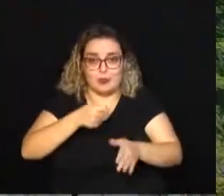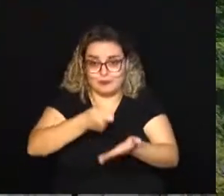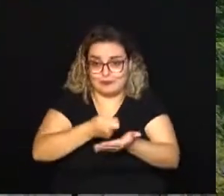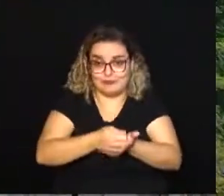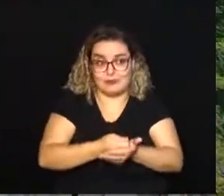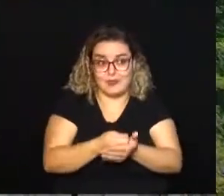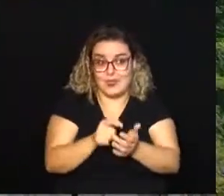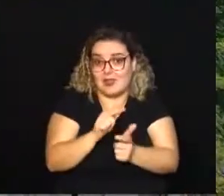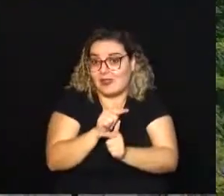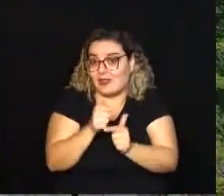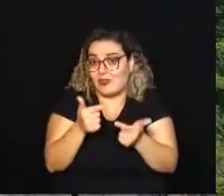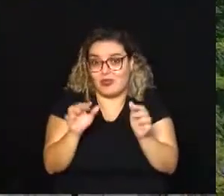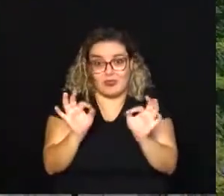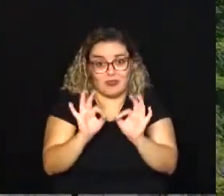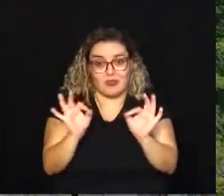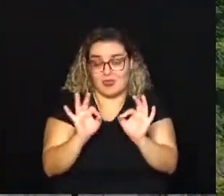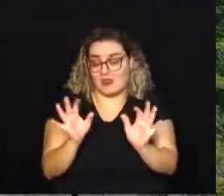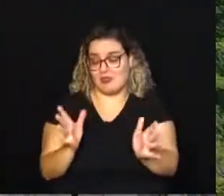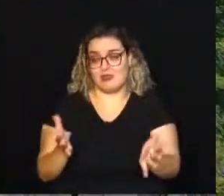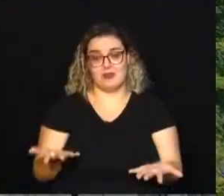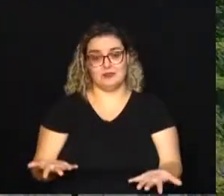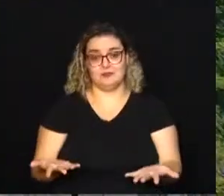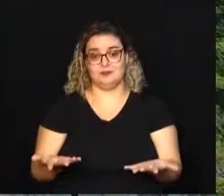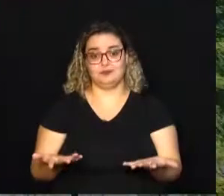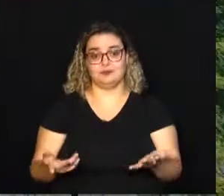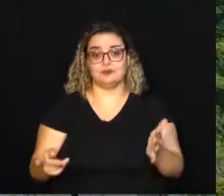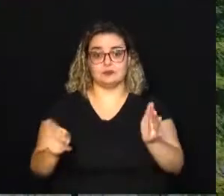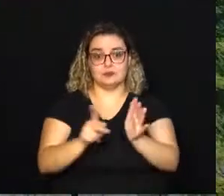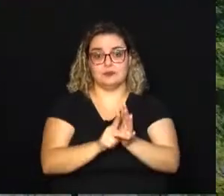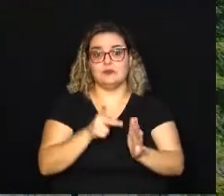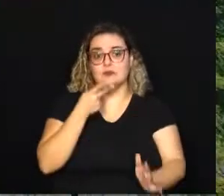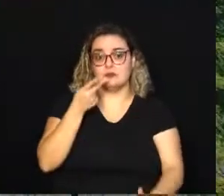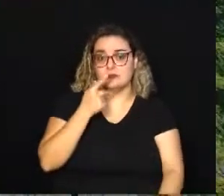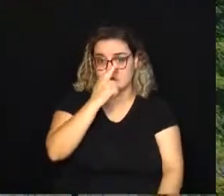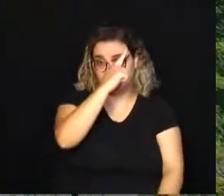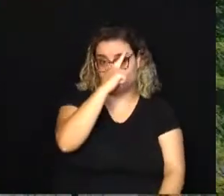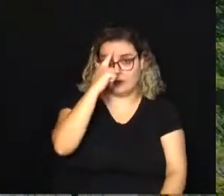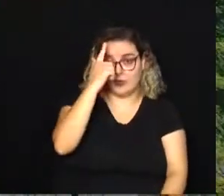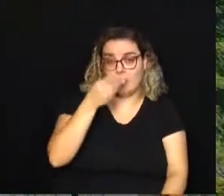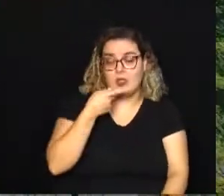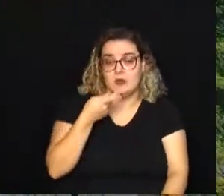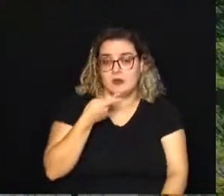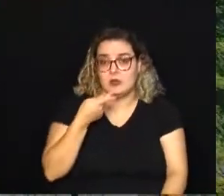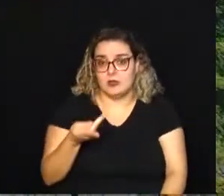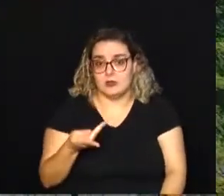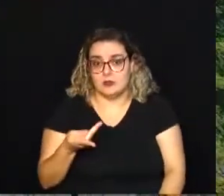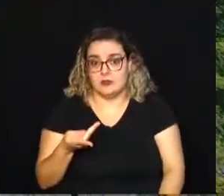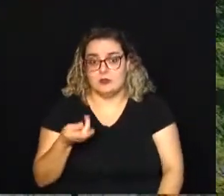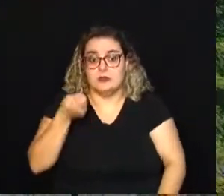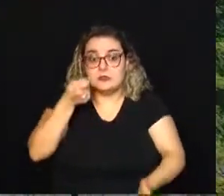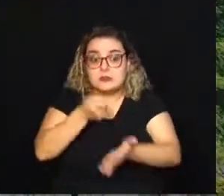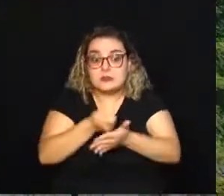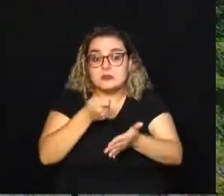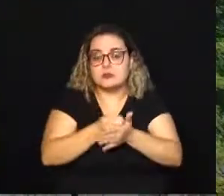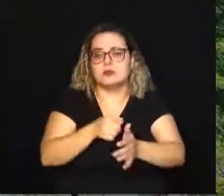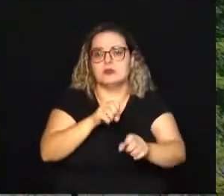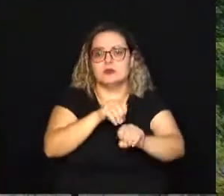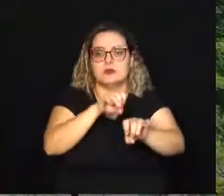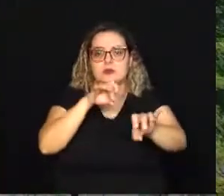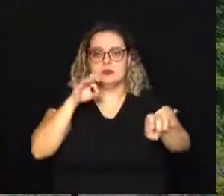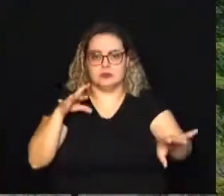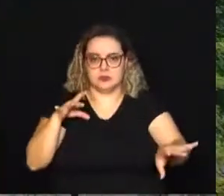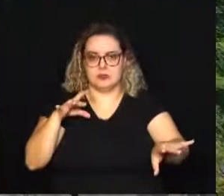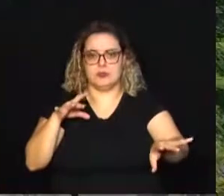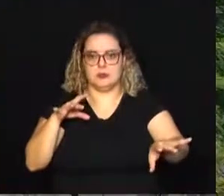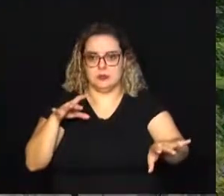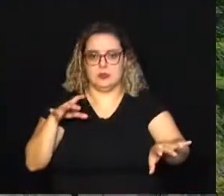uma priorização de tomar essas medidas, como o próprio, né, vereador Gustavo falou aqui. Ele tinha que garantir esse ensino remoto universal.